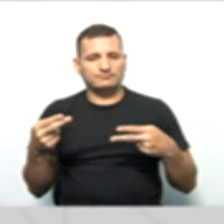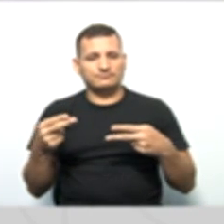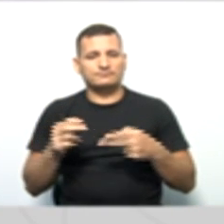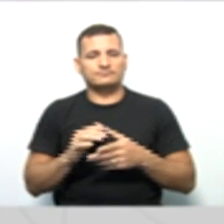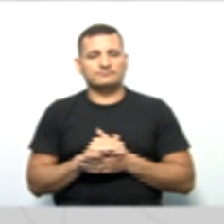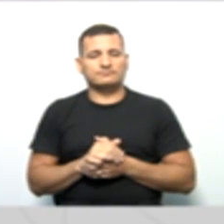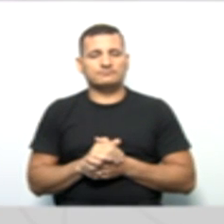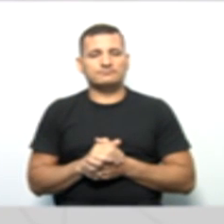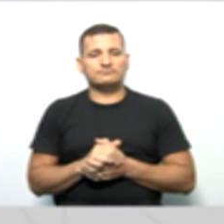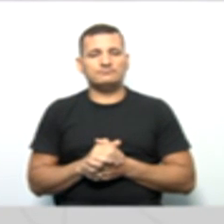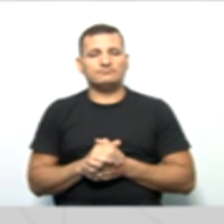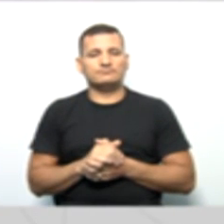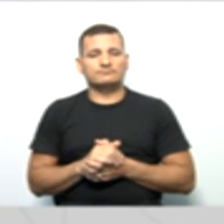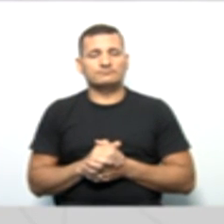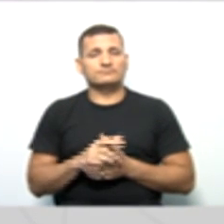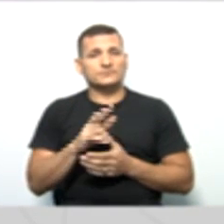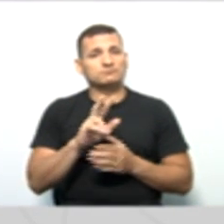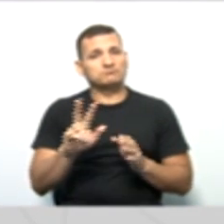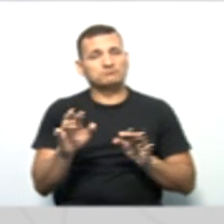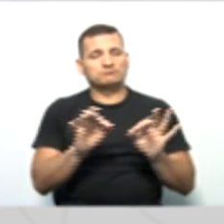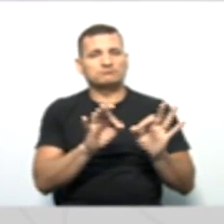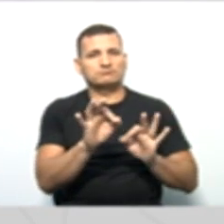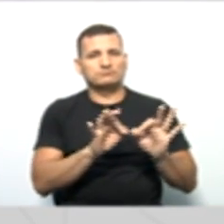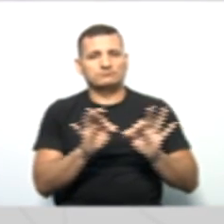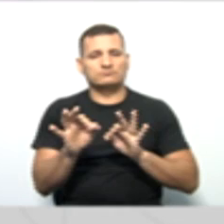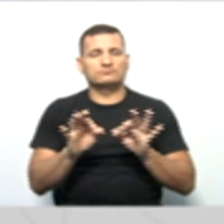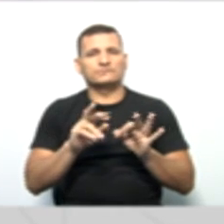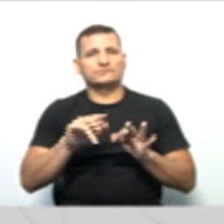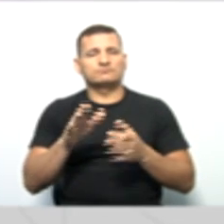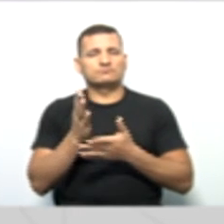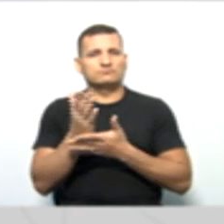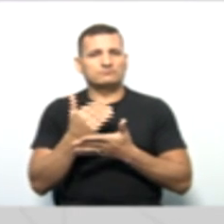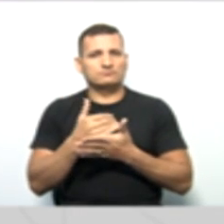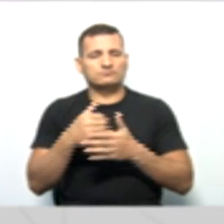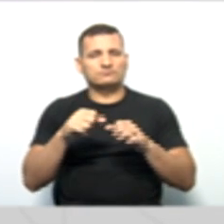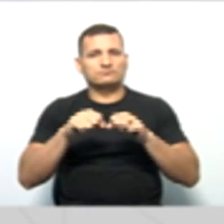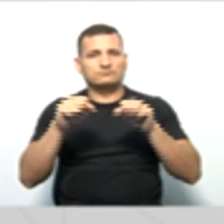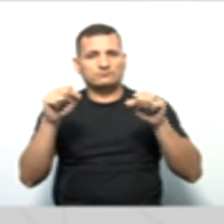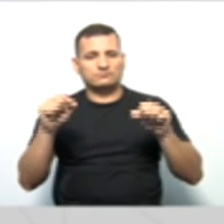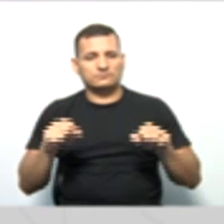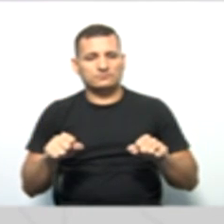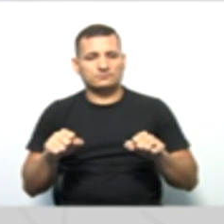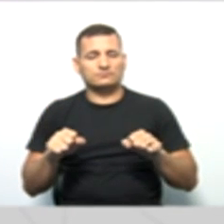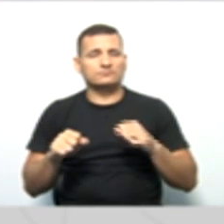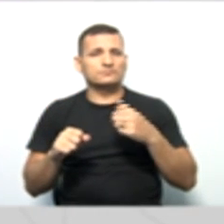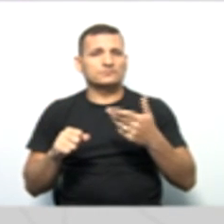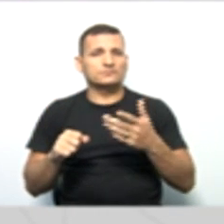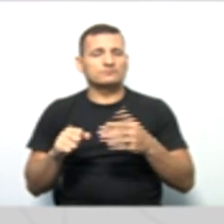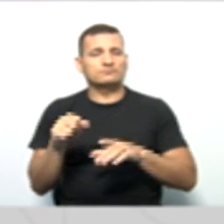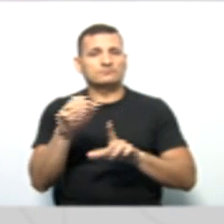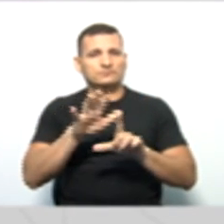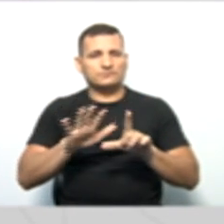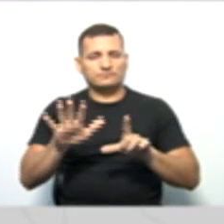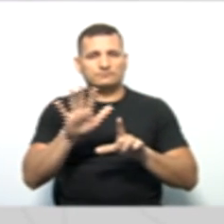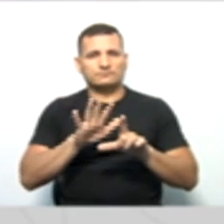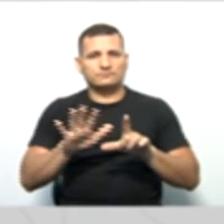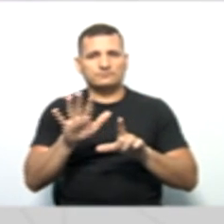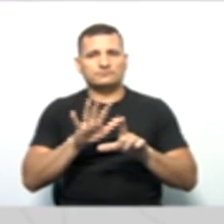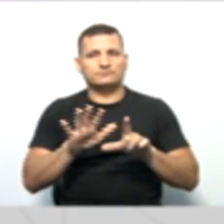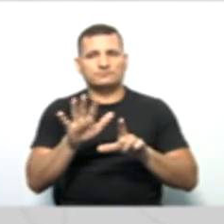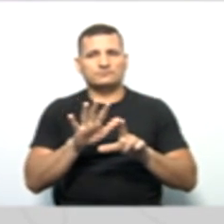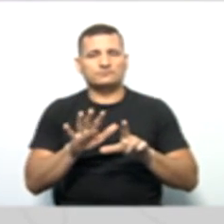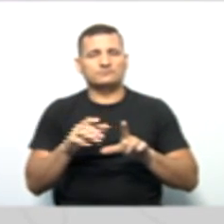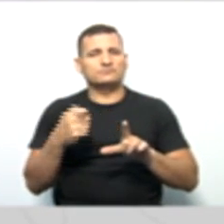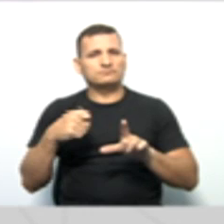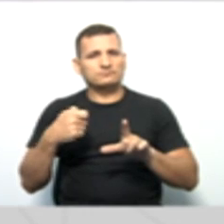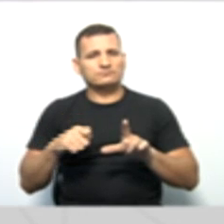A gente vai modular, a gente vai dividir o nosso sistema, tá? Então, as minhas interfaces, elas têm que